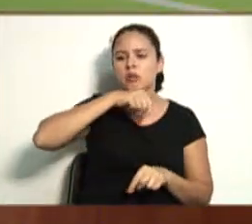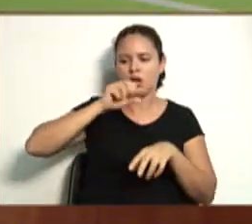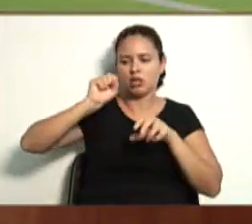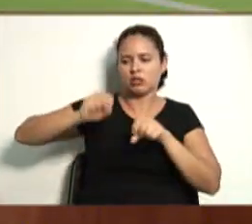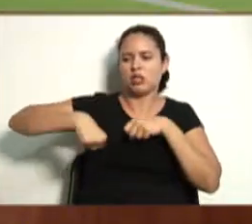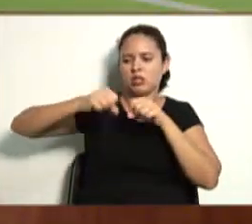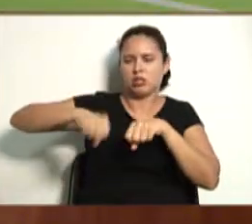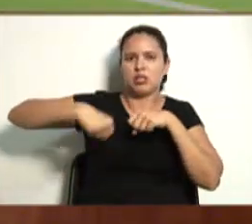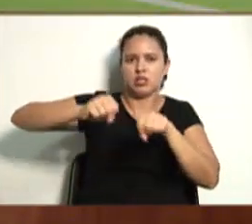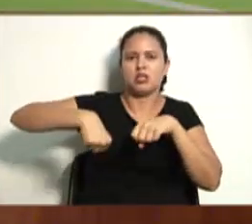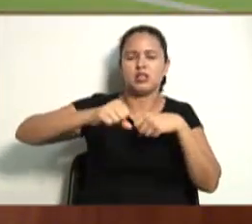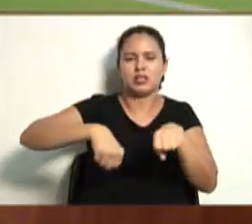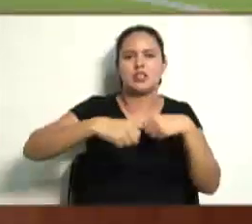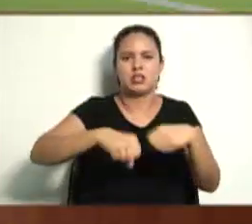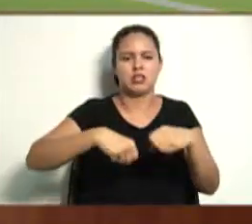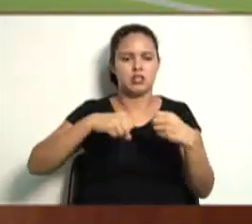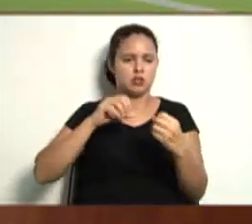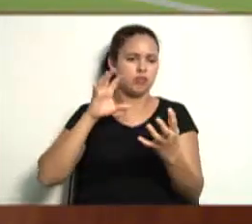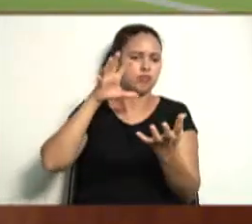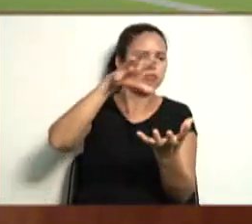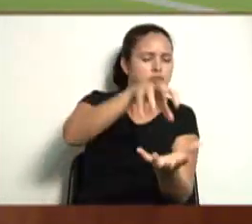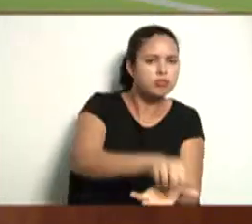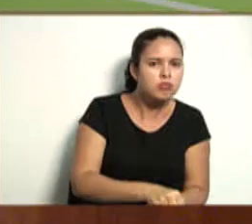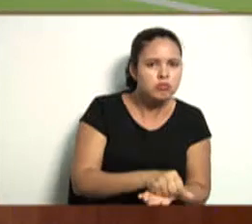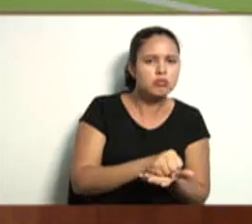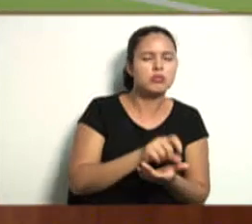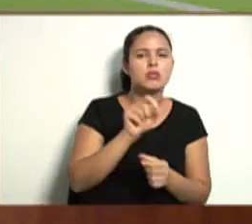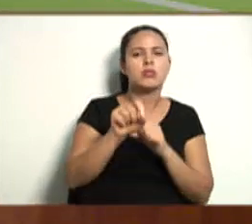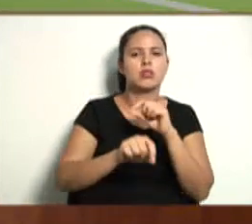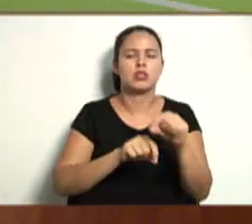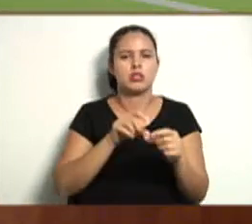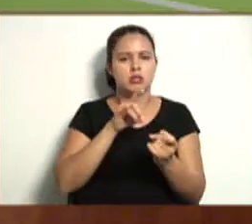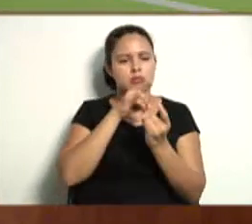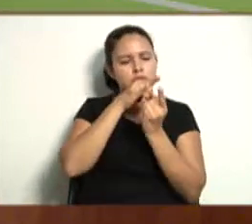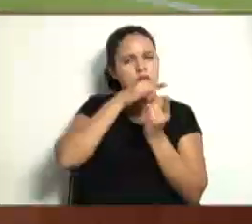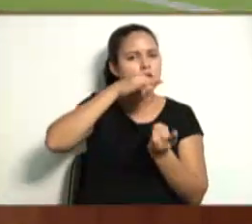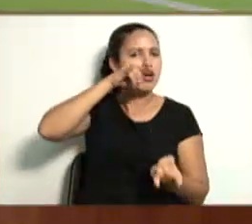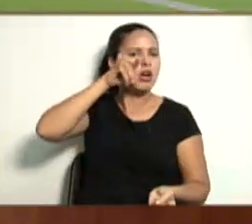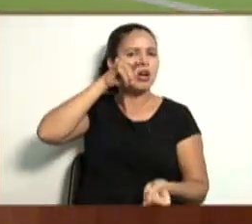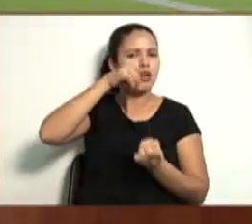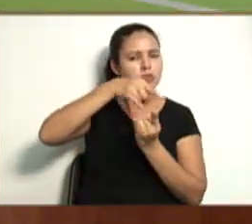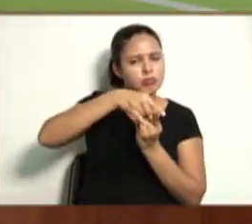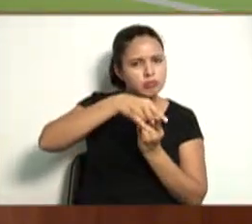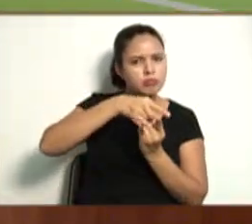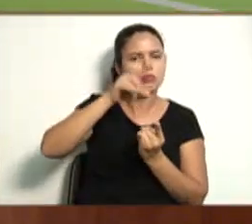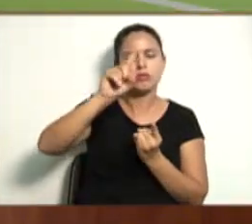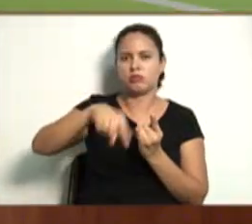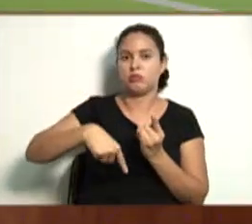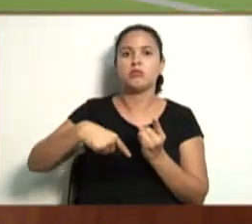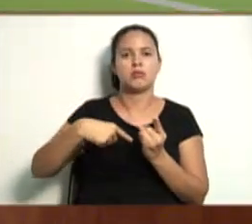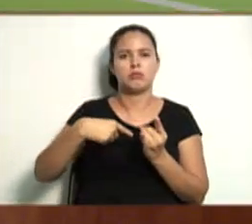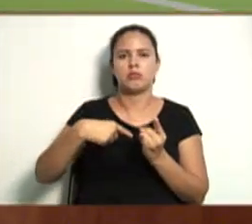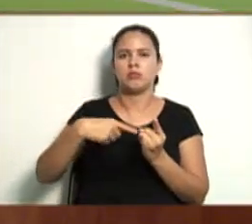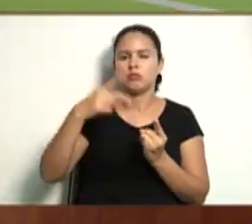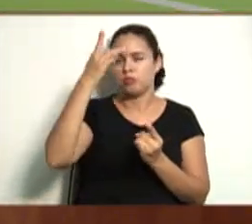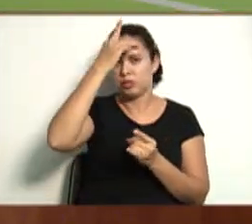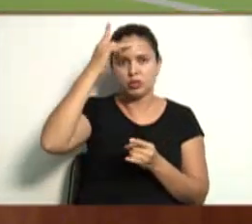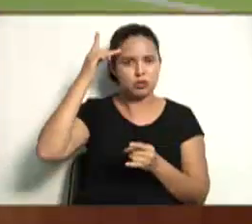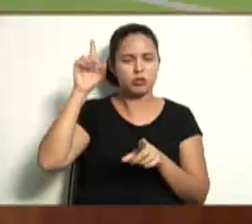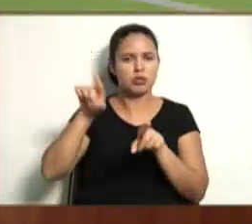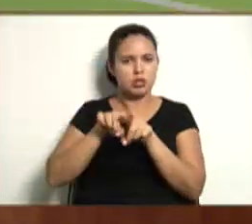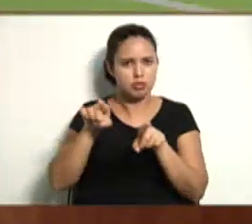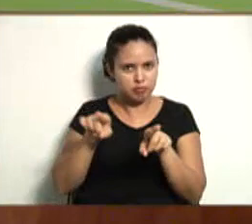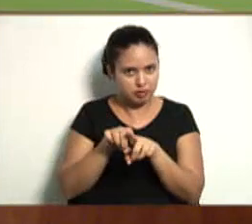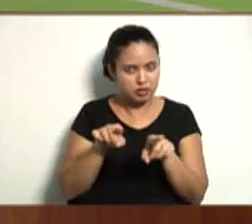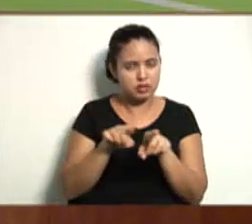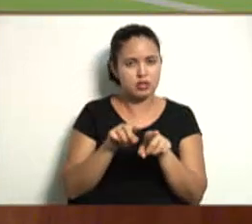devorava todos os animais, inclusive o ser humano. Mas aí o ser humano, de alguma maneira, conseguiu lascar uma